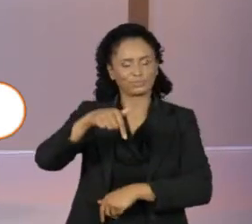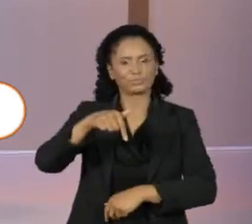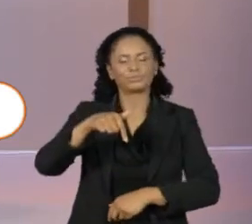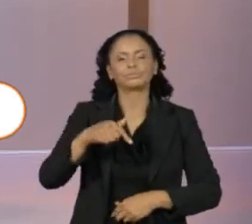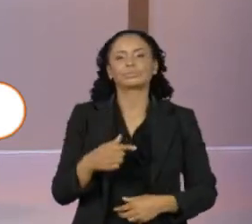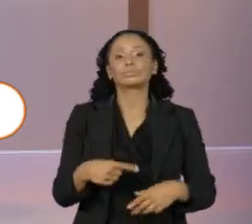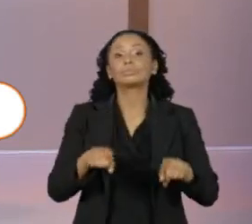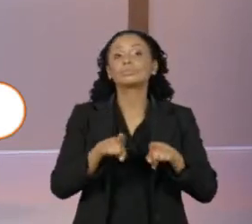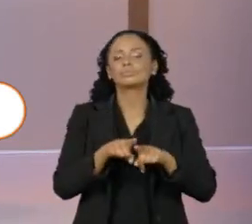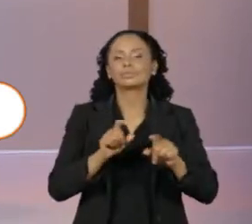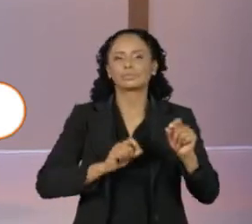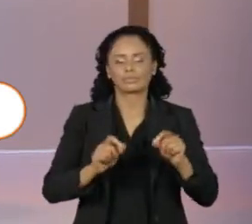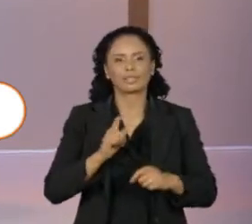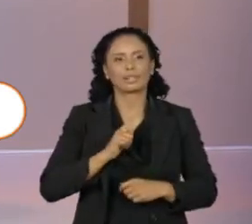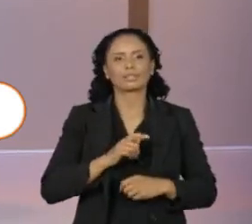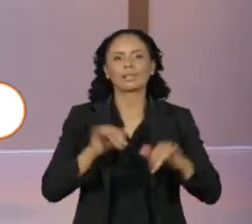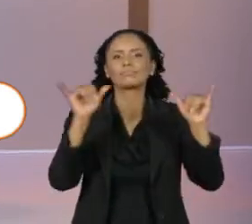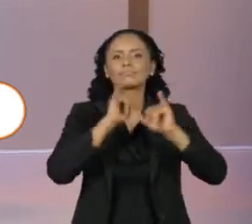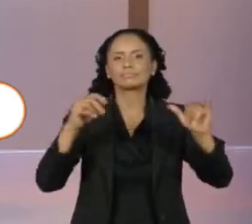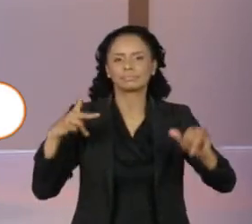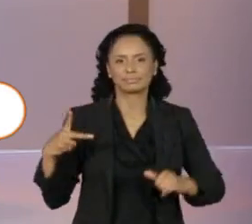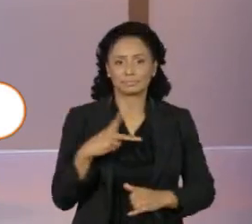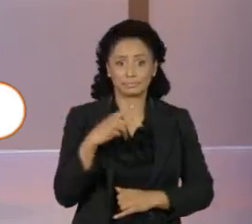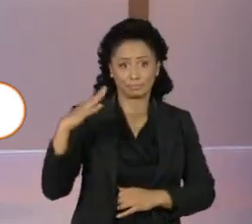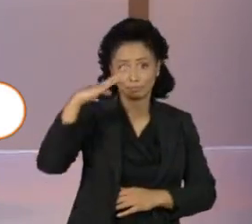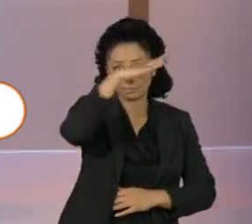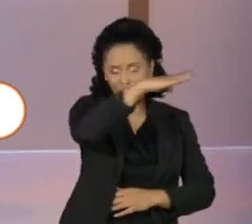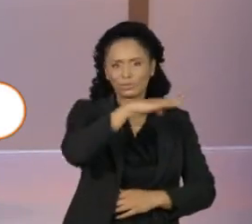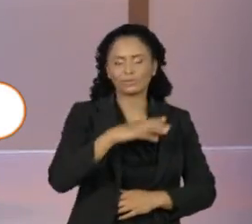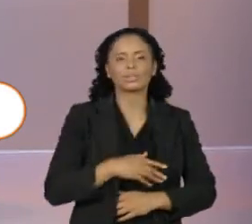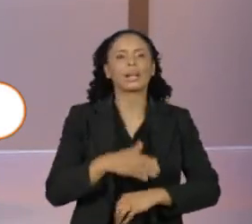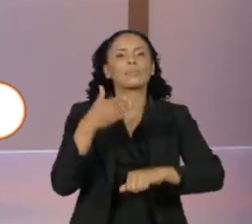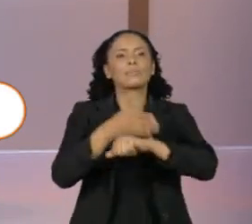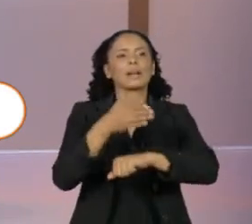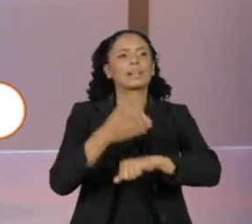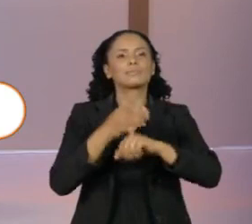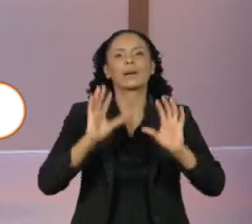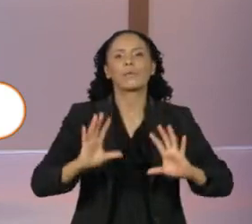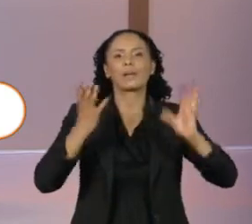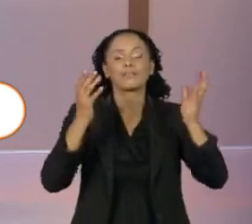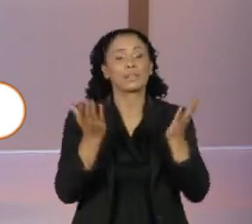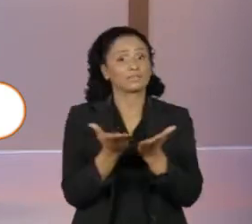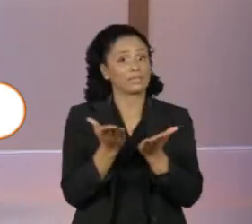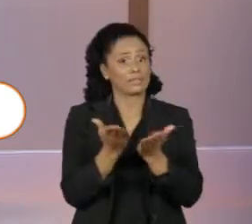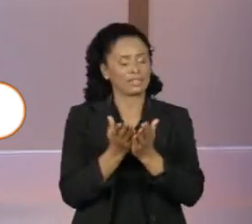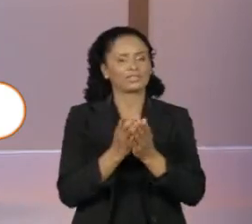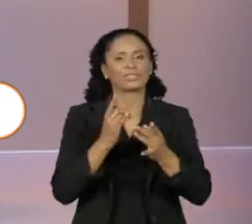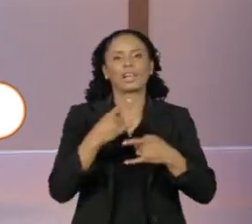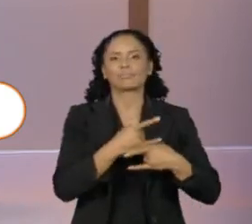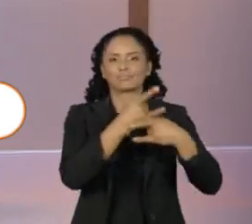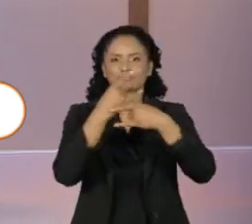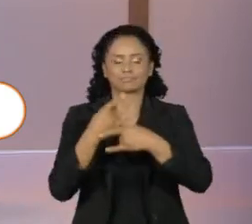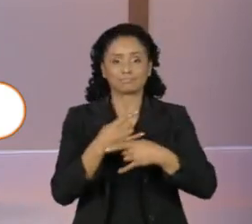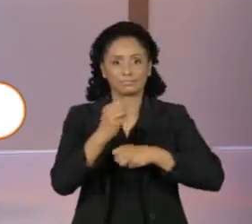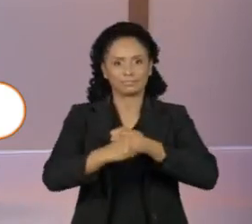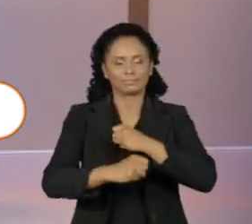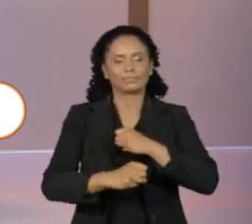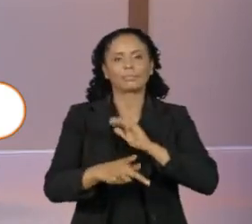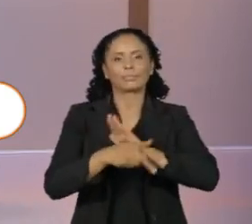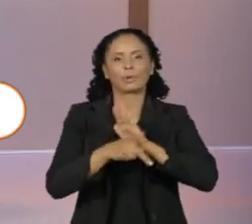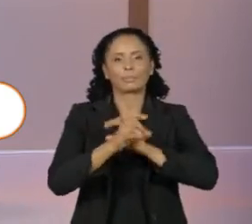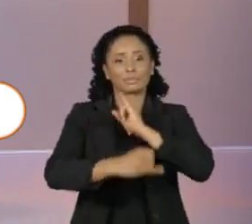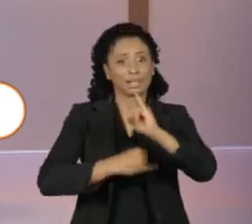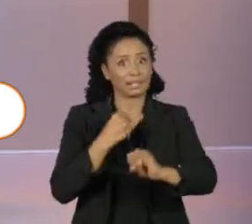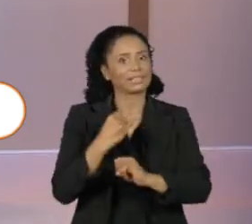A campanha de Jair Bolsonaro vai ampliar a participação dele em eventos evangélicos via internet. A estratégia foi definida pelo comando